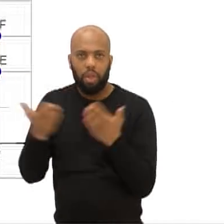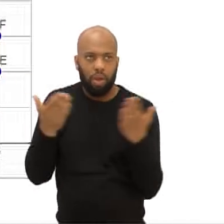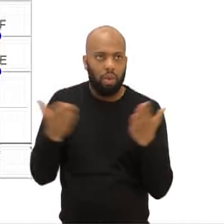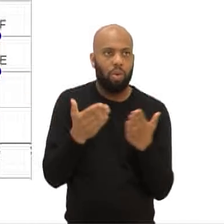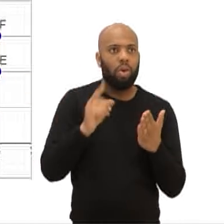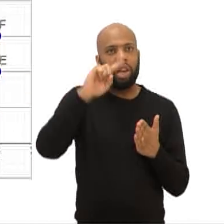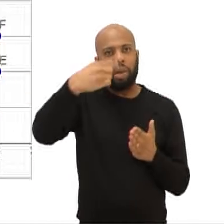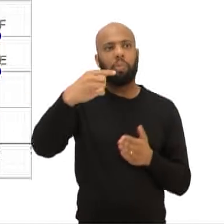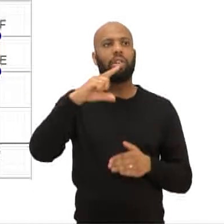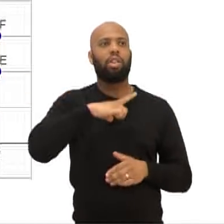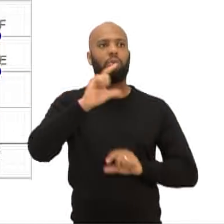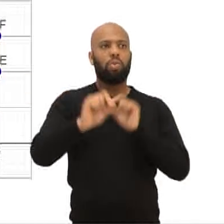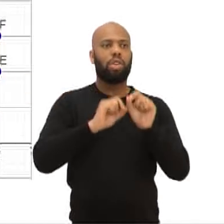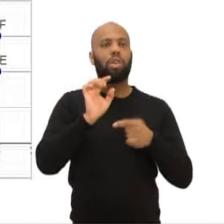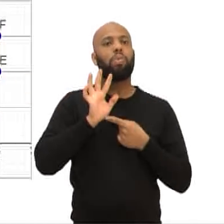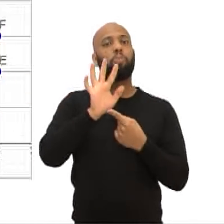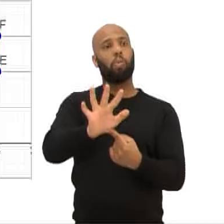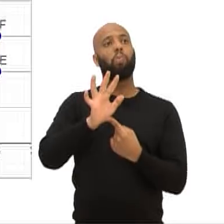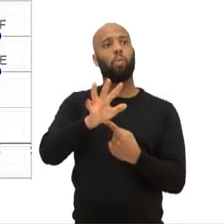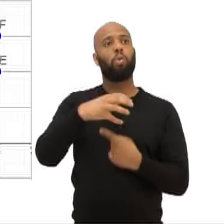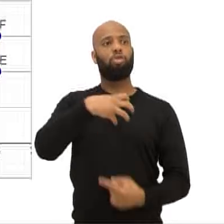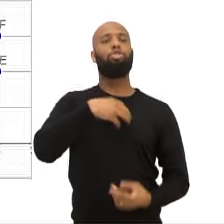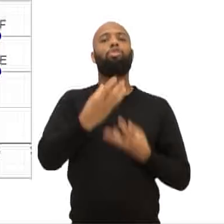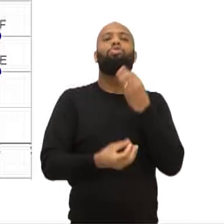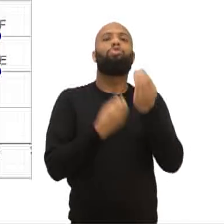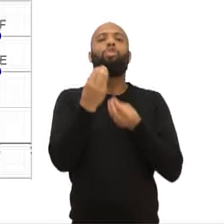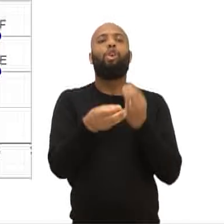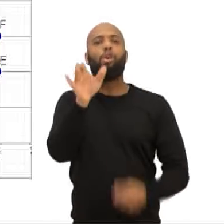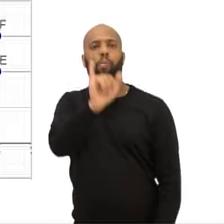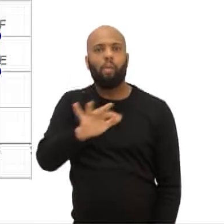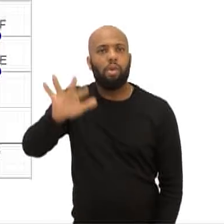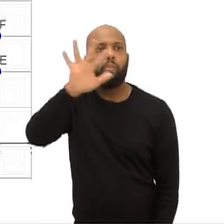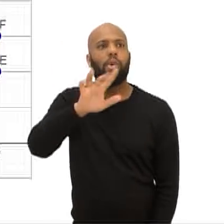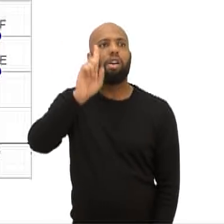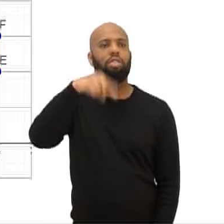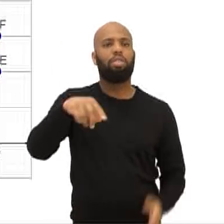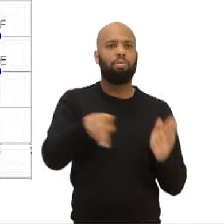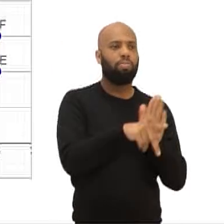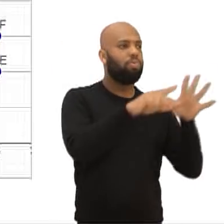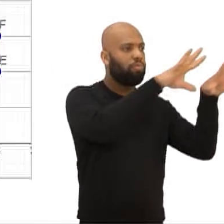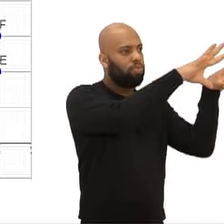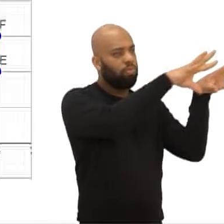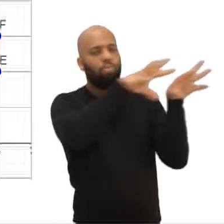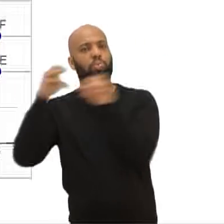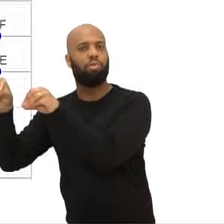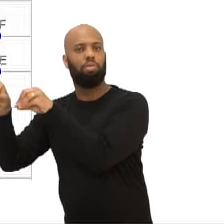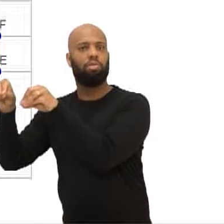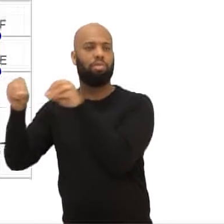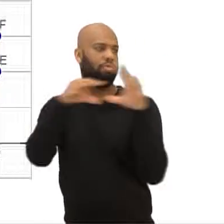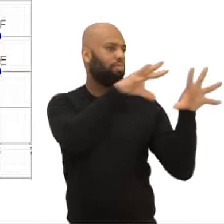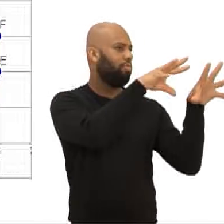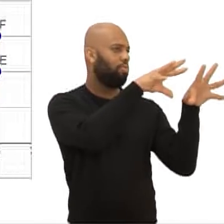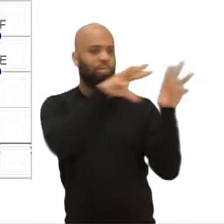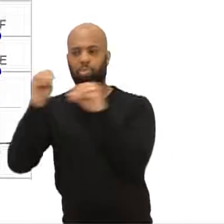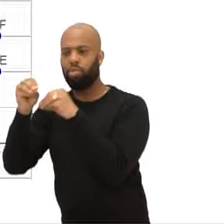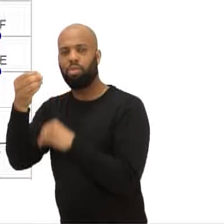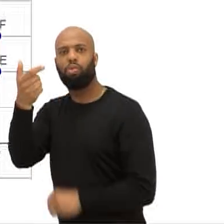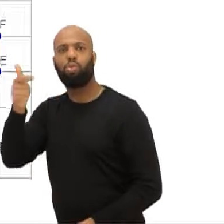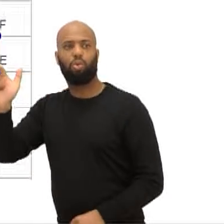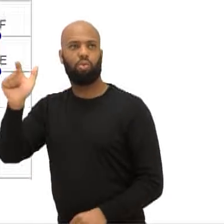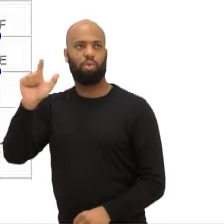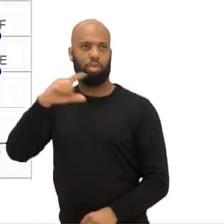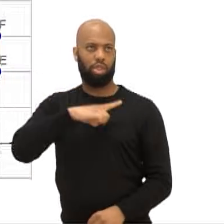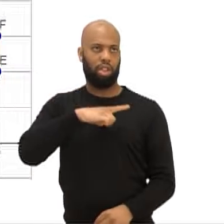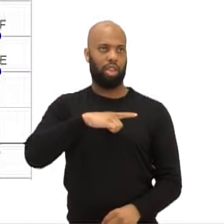na sequência nós mostramos como essa imagem se desloca para o outro